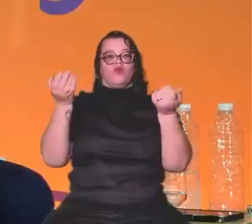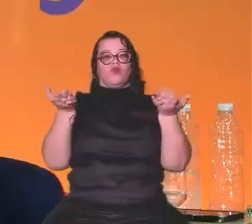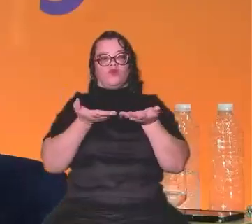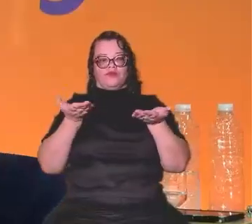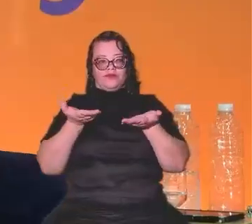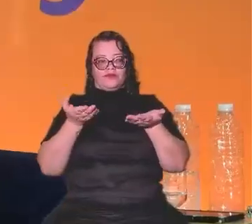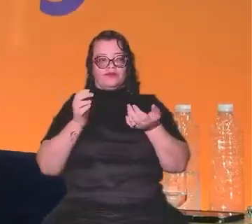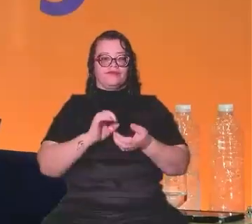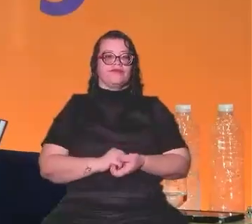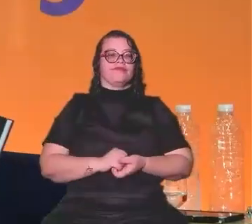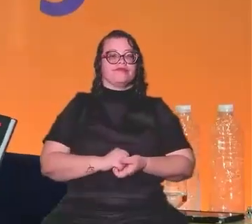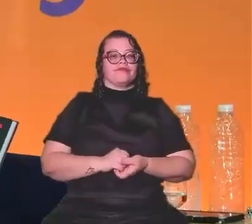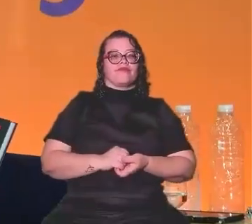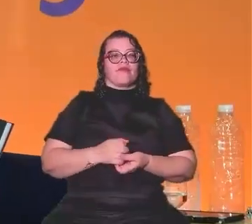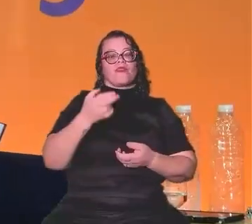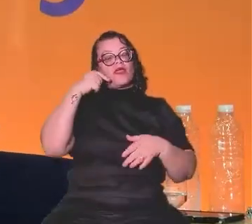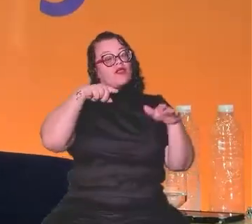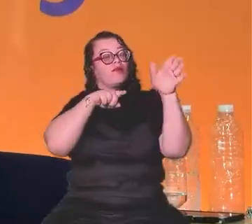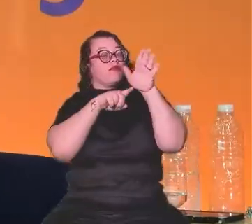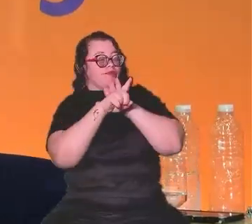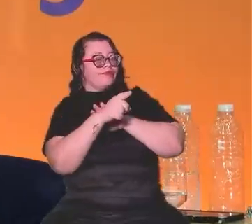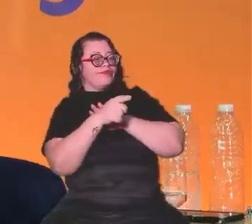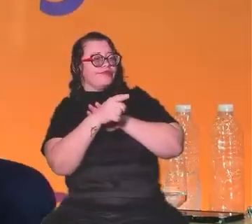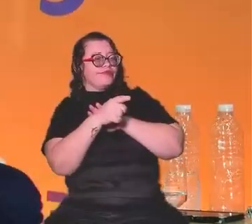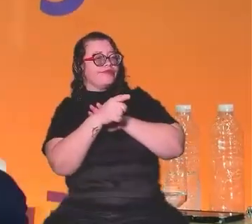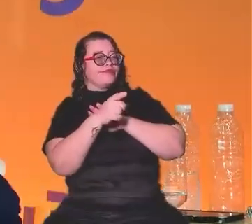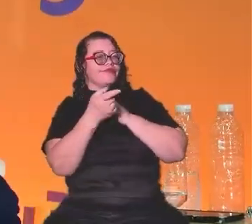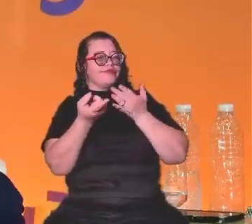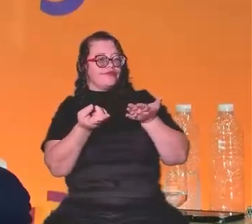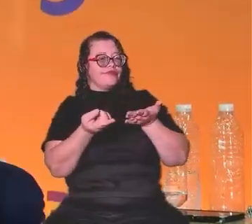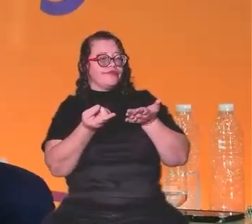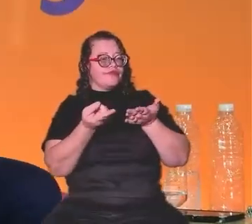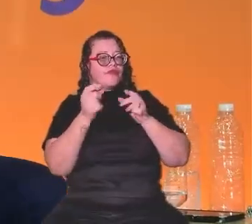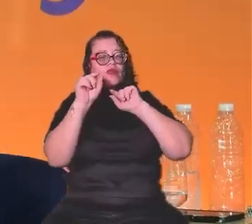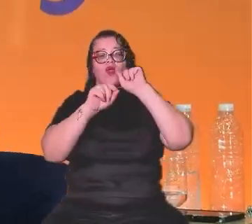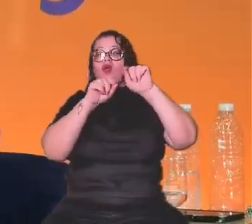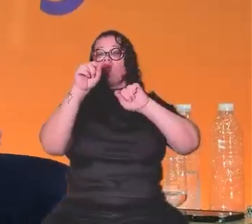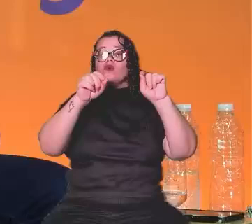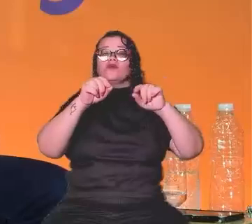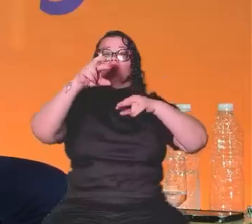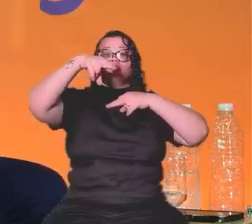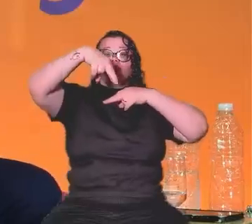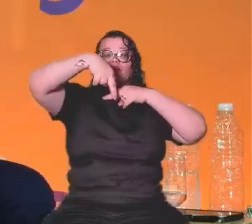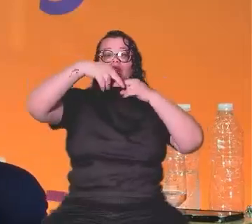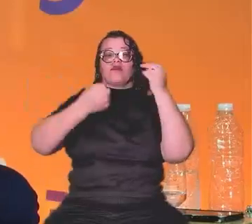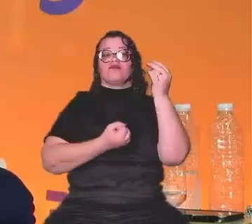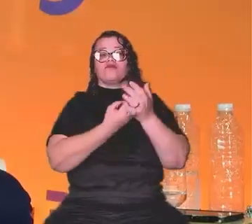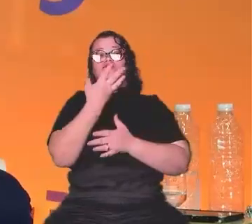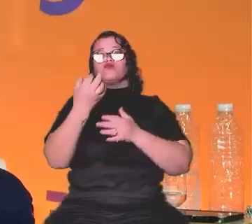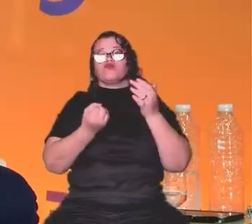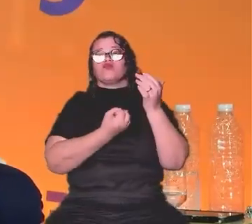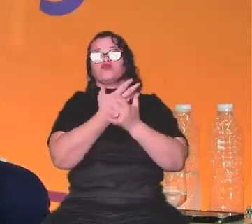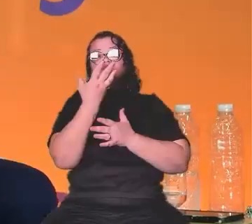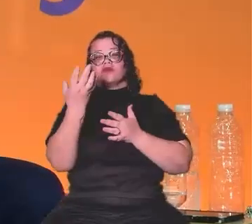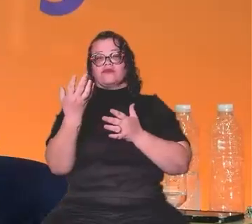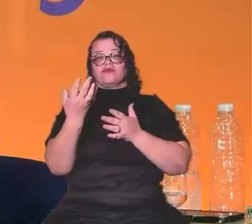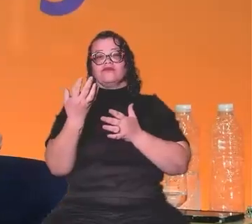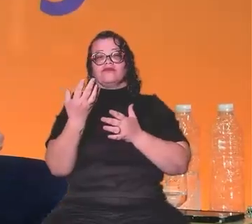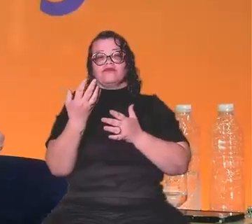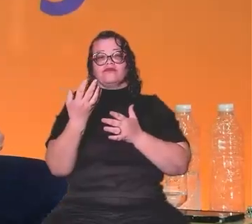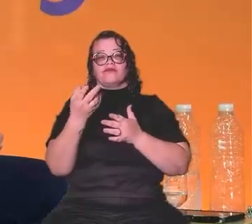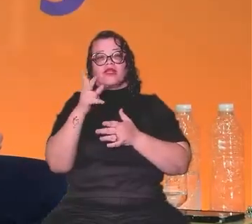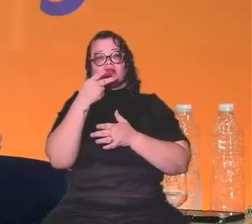Então, é essa, assim, eu devolvo a sua pergunta com isso, né? O que o poeta ele pode, na sua obra, na sua